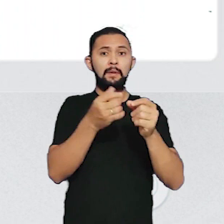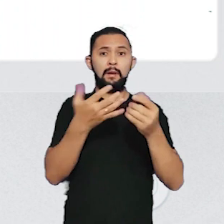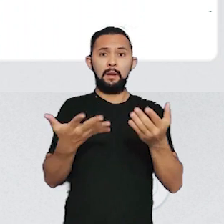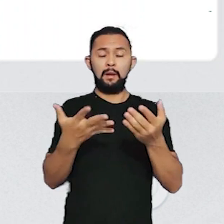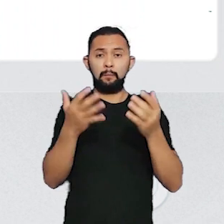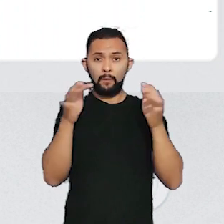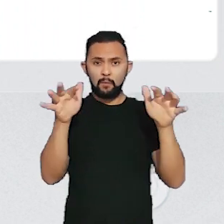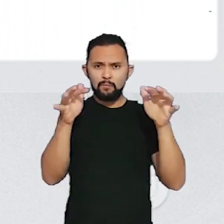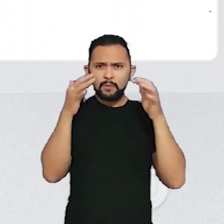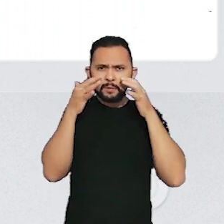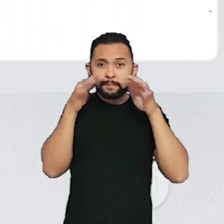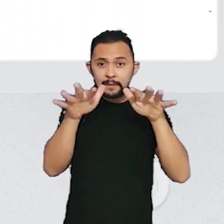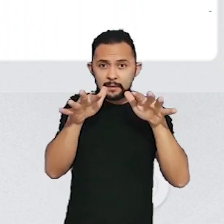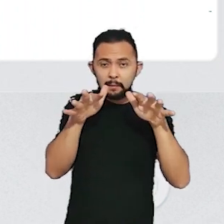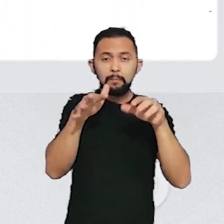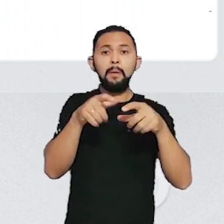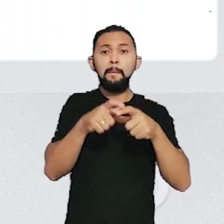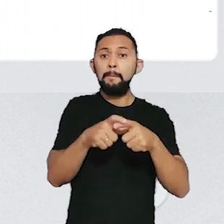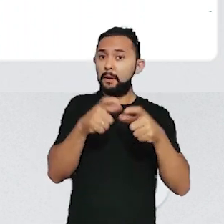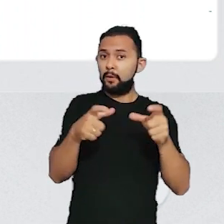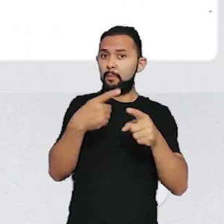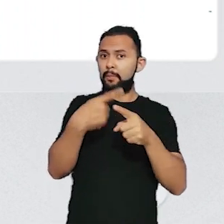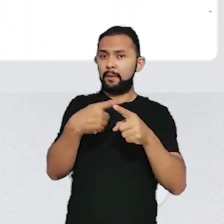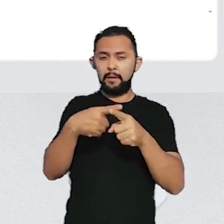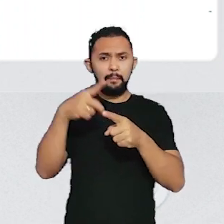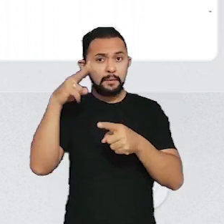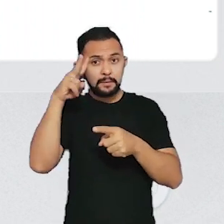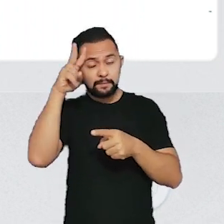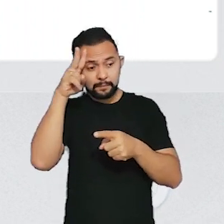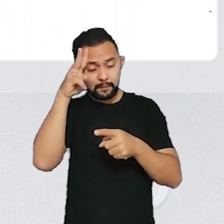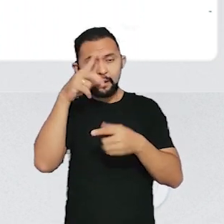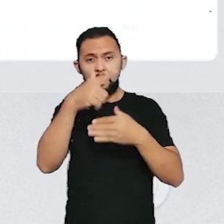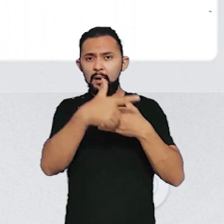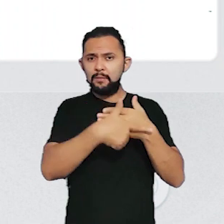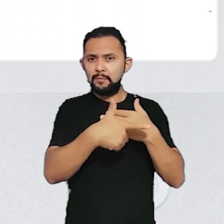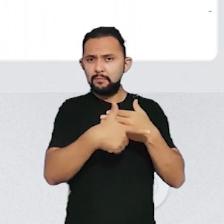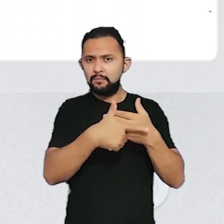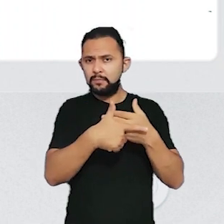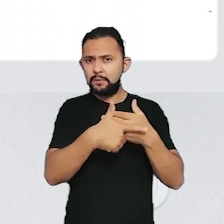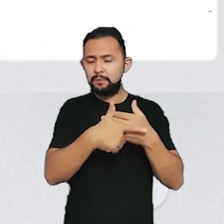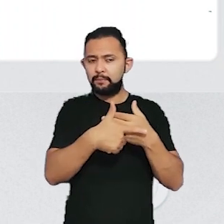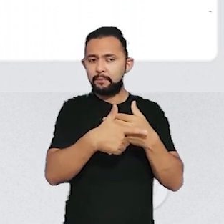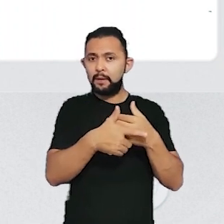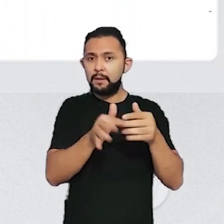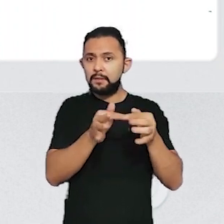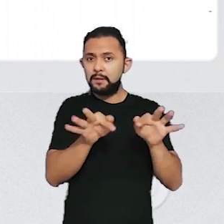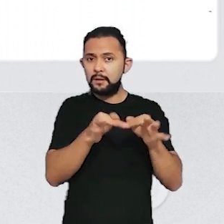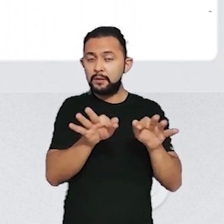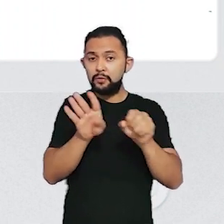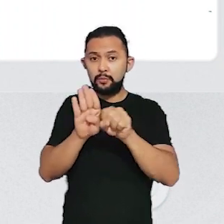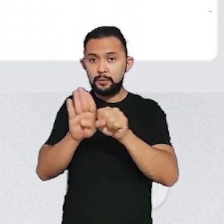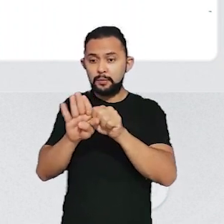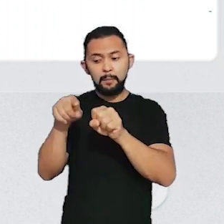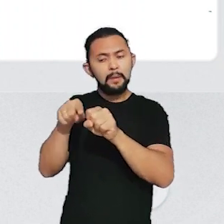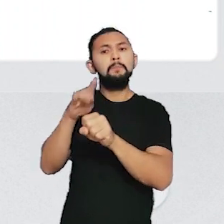uma atenção maior, porque eu tenho que fazer a lembrança de quais são as funções sintáticas de um substantivo. Então, eu preciso conhecer quais são as